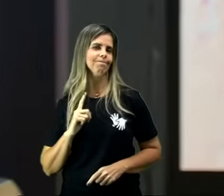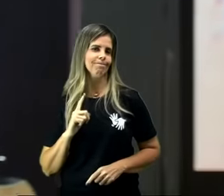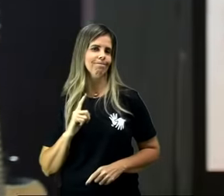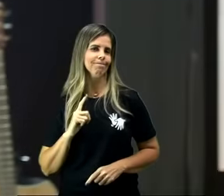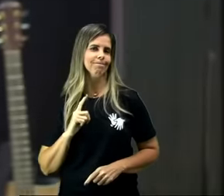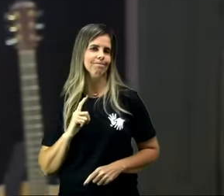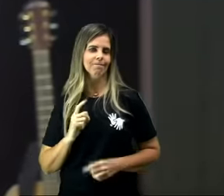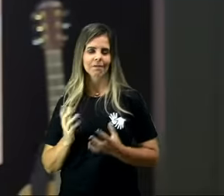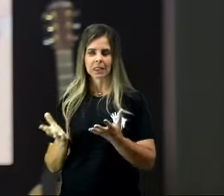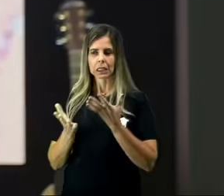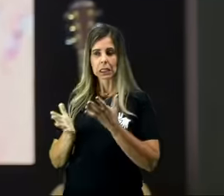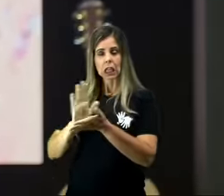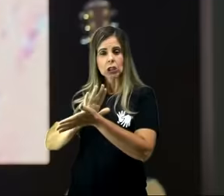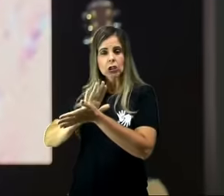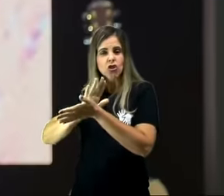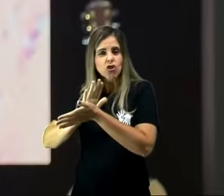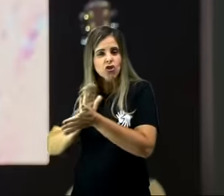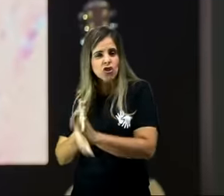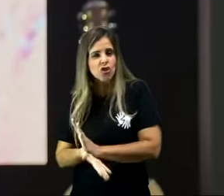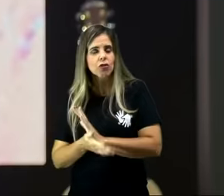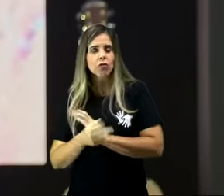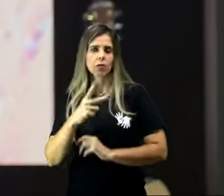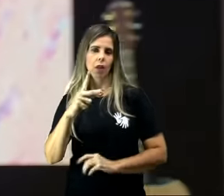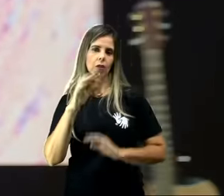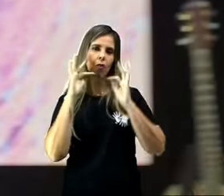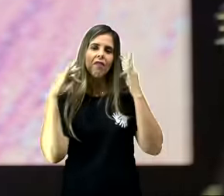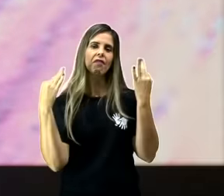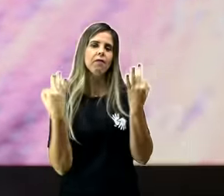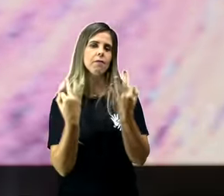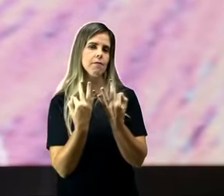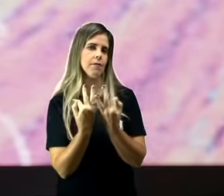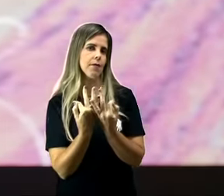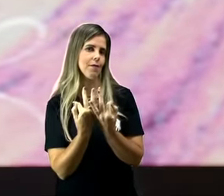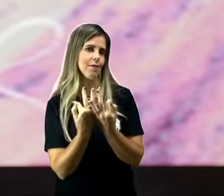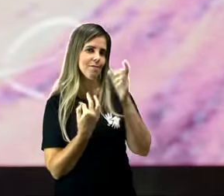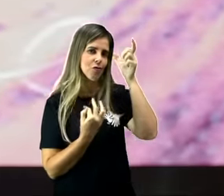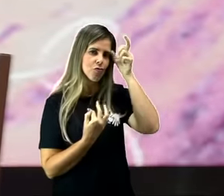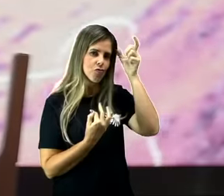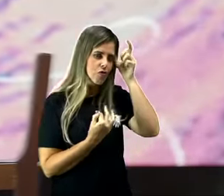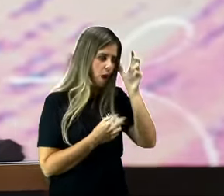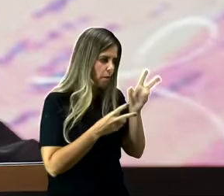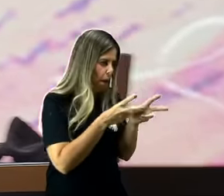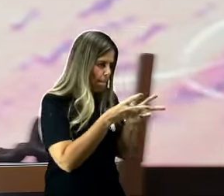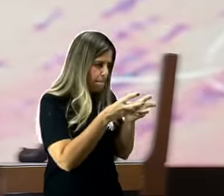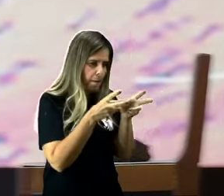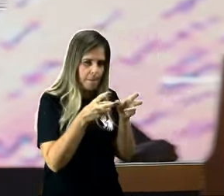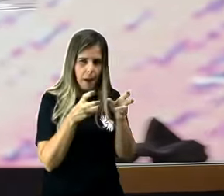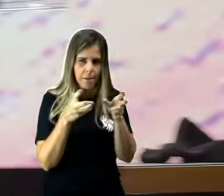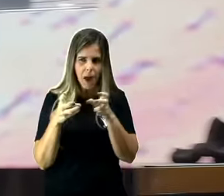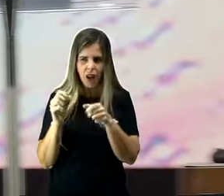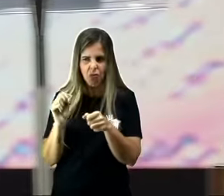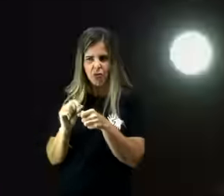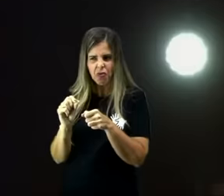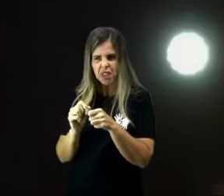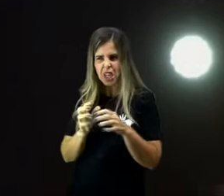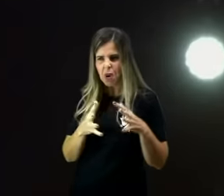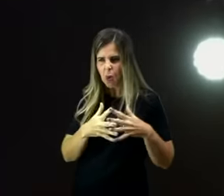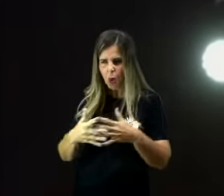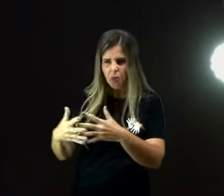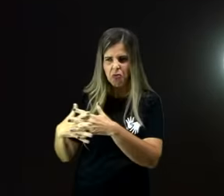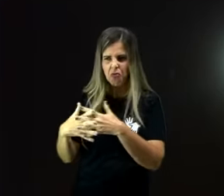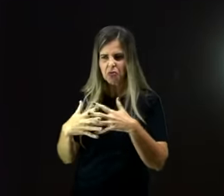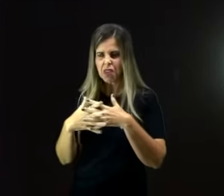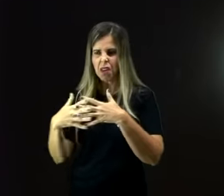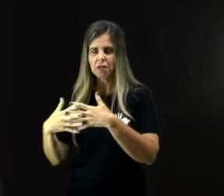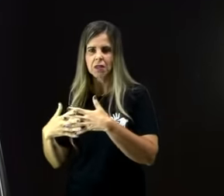é uma paz, uma harmonia. O inferno fica doido. O inferno fica assim: eu vou arrumar uma confusão. Aí aparece uma tia do